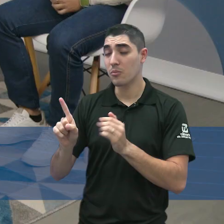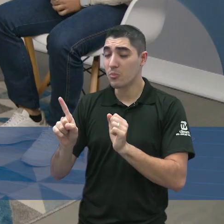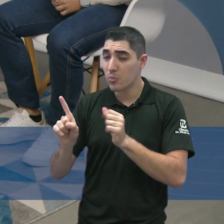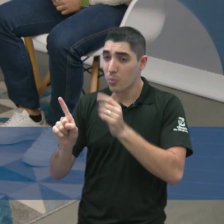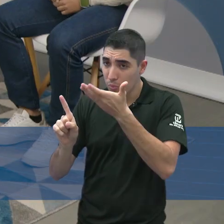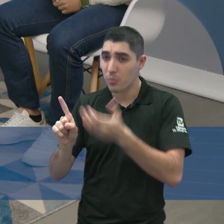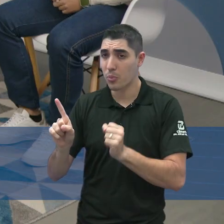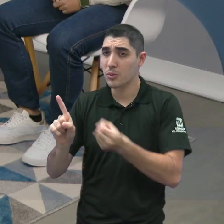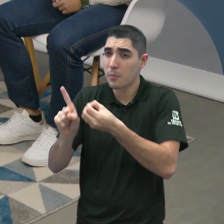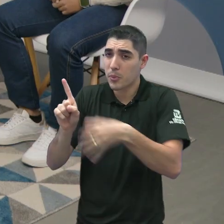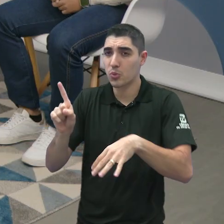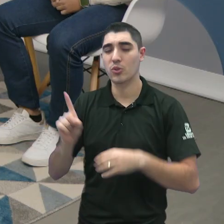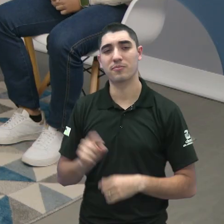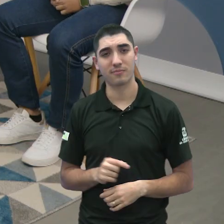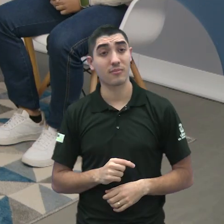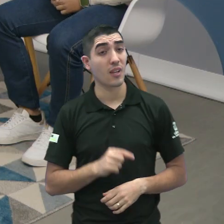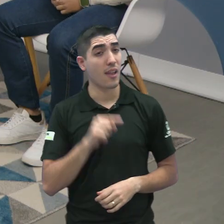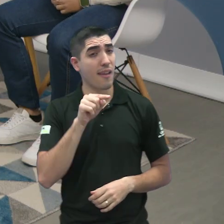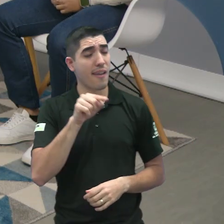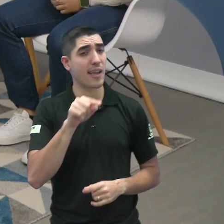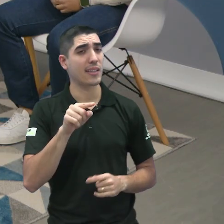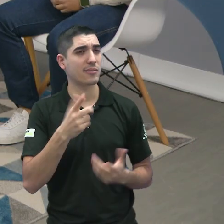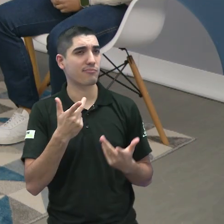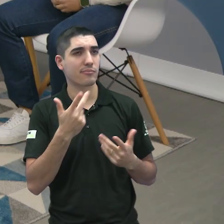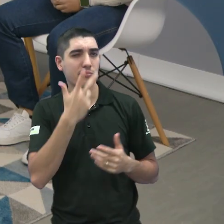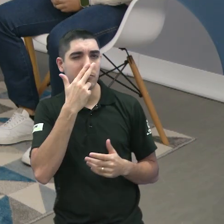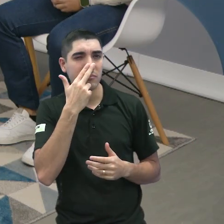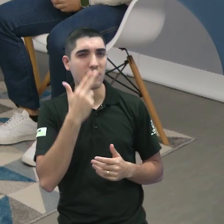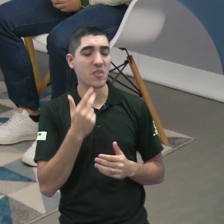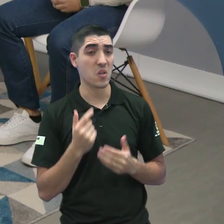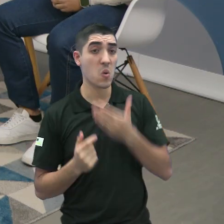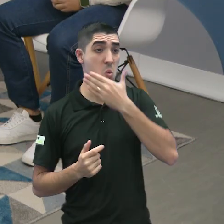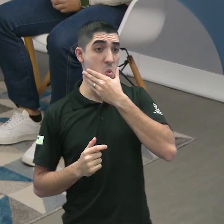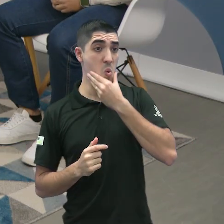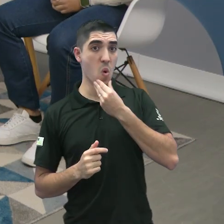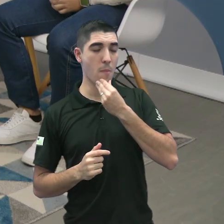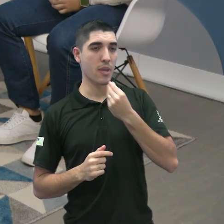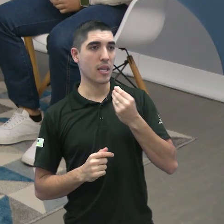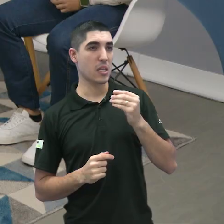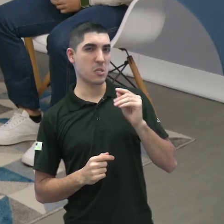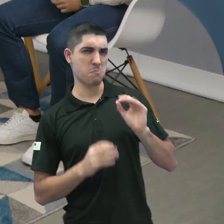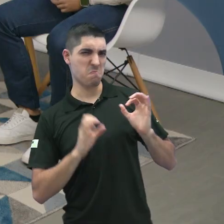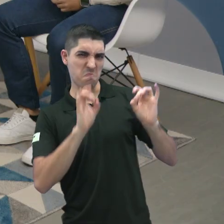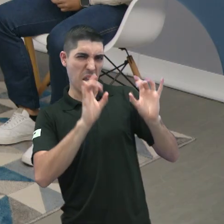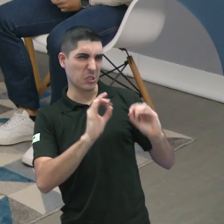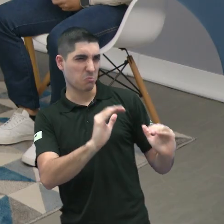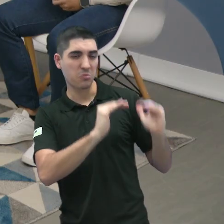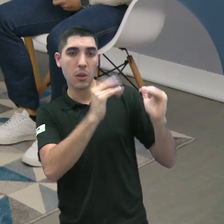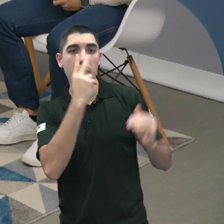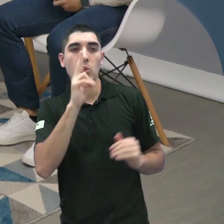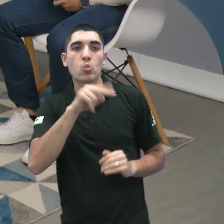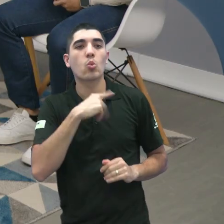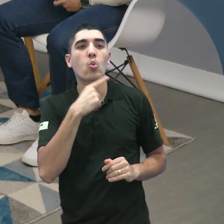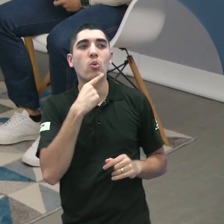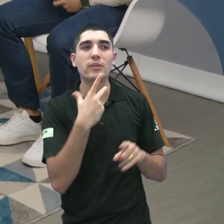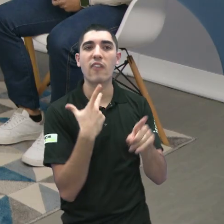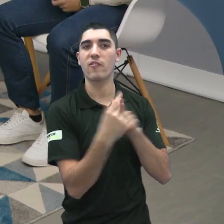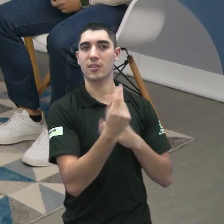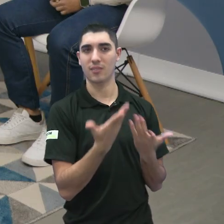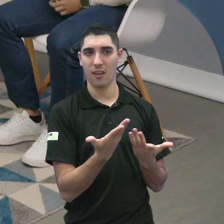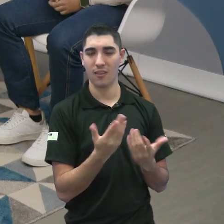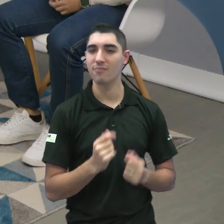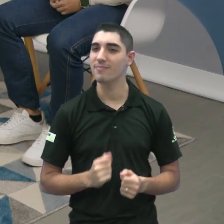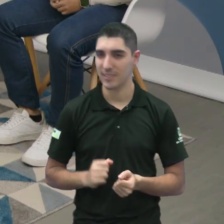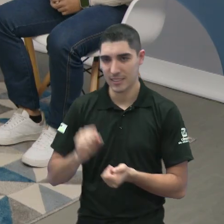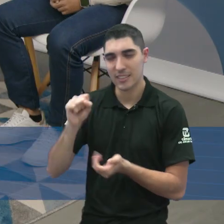uma ideia de masculinidade quase que inatingível, né? Que a gente pode trazer. Sim, e